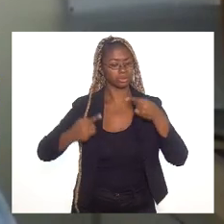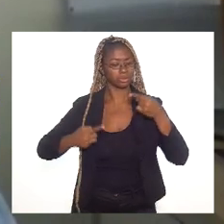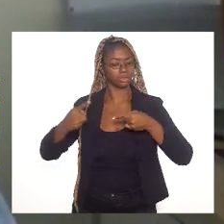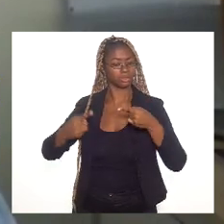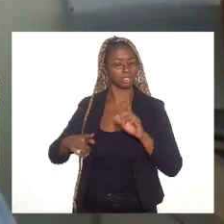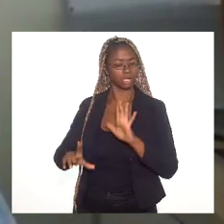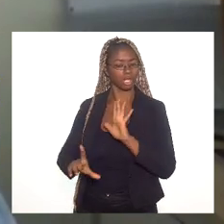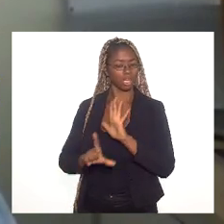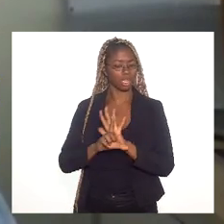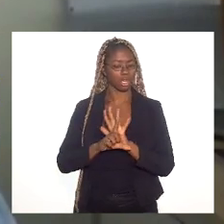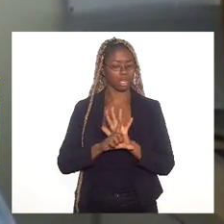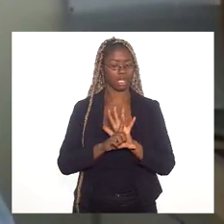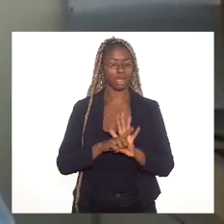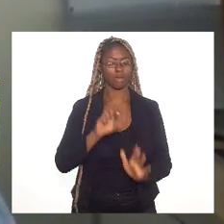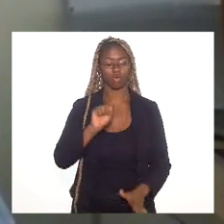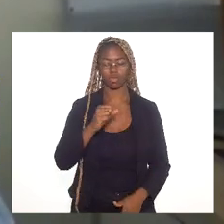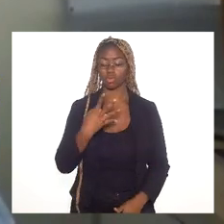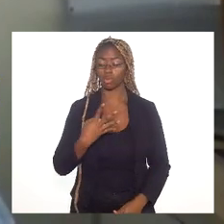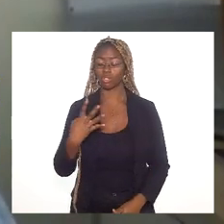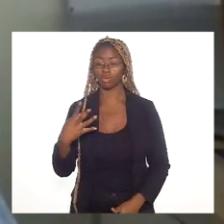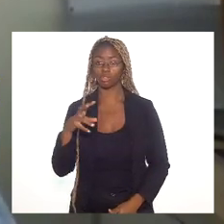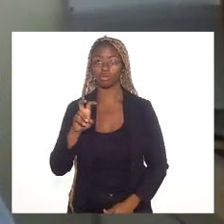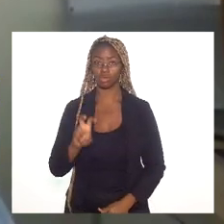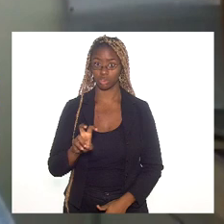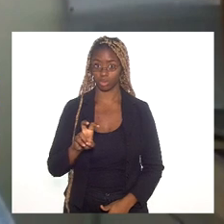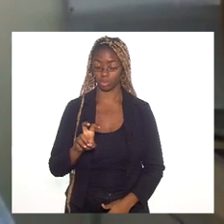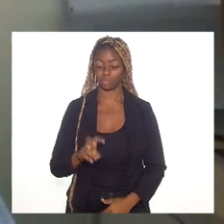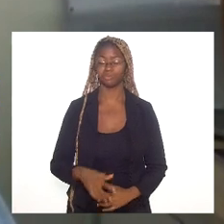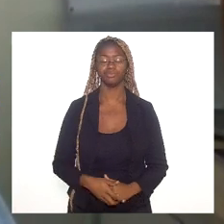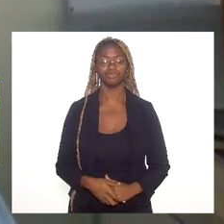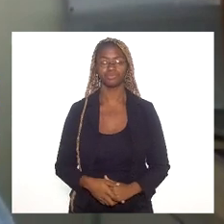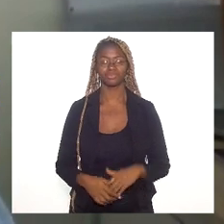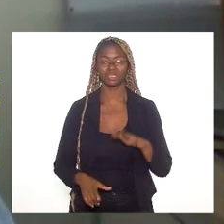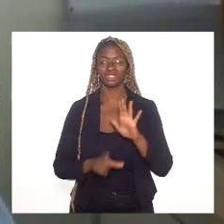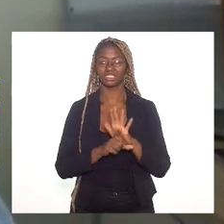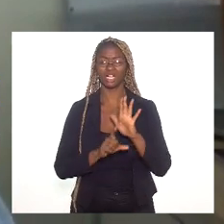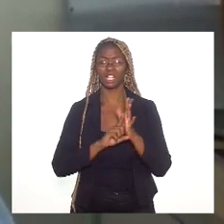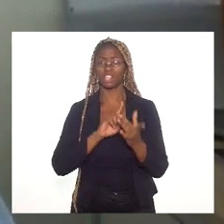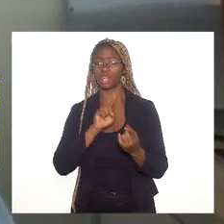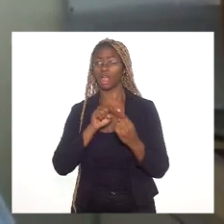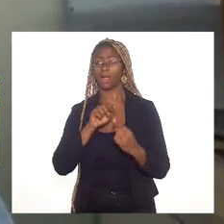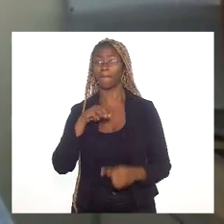lei 8445 de 19, que é a lei das metas.